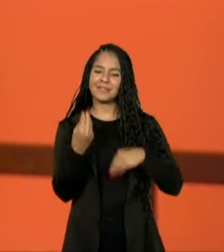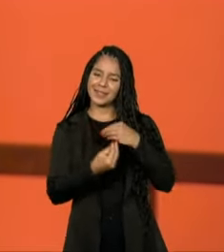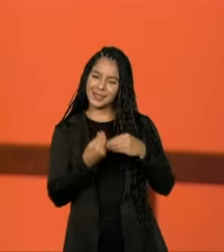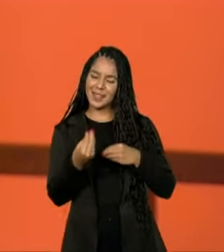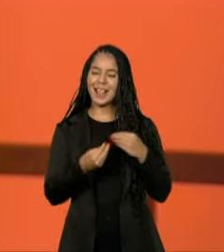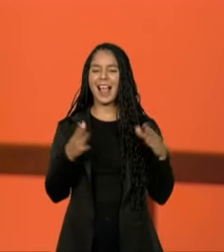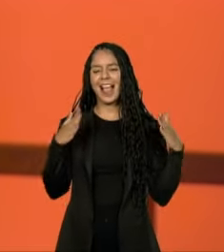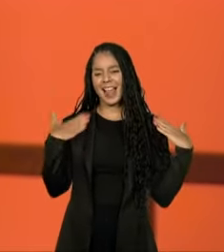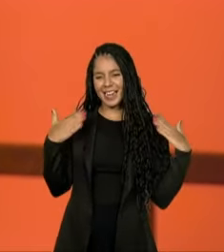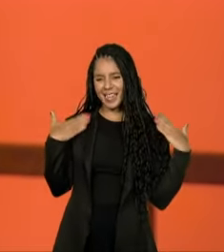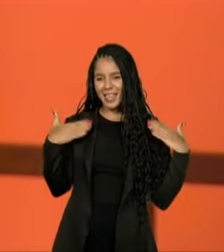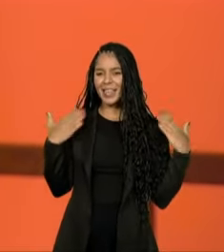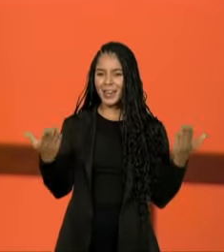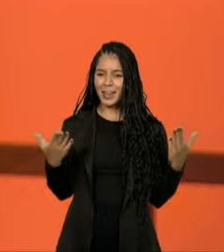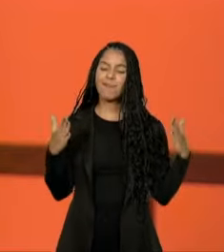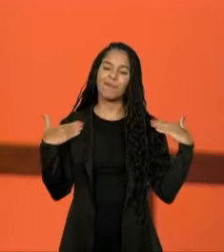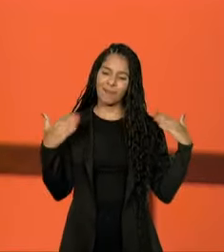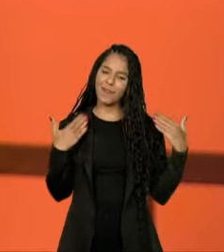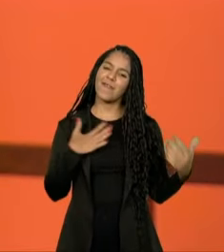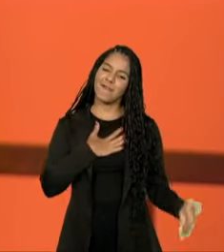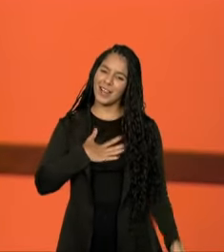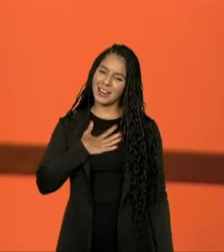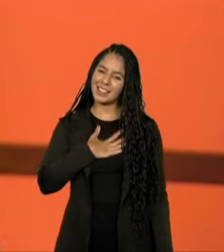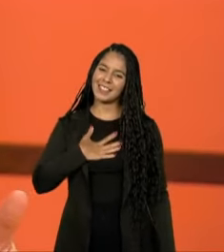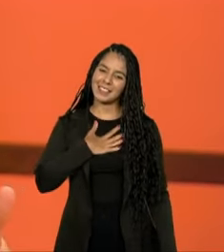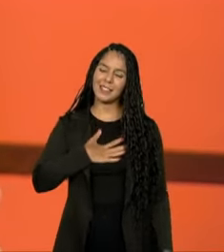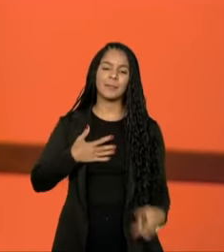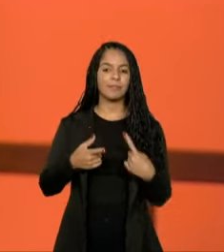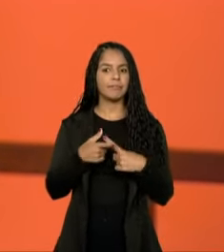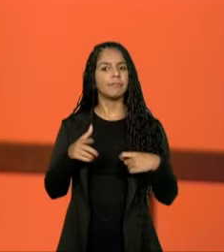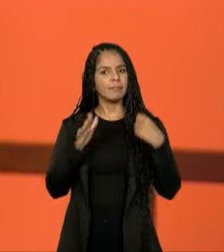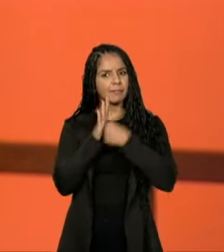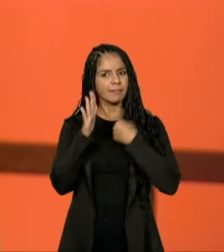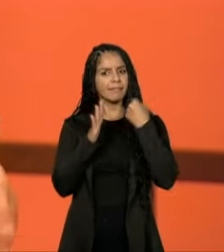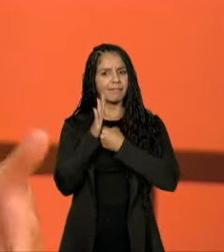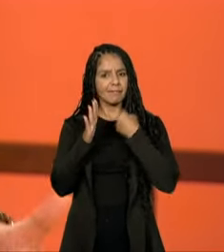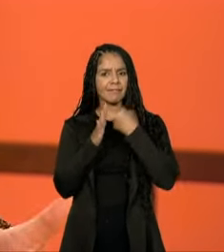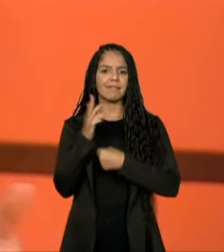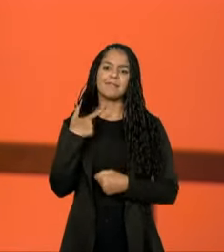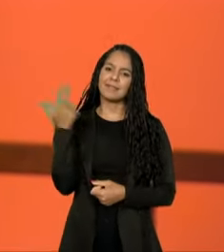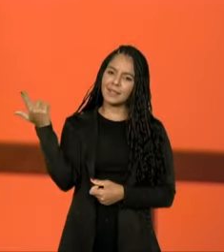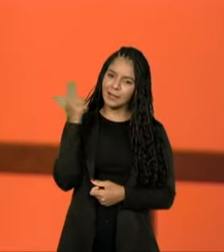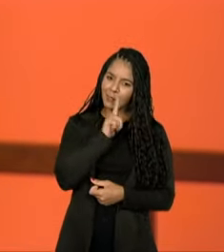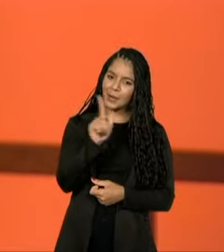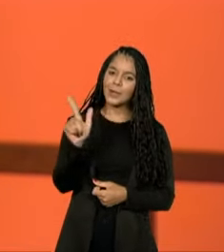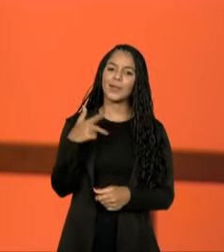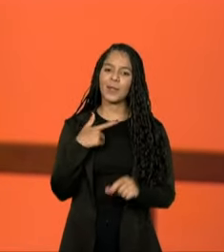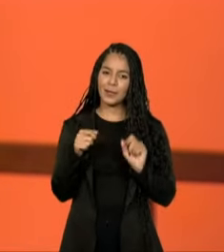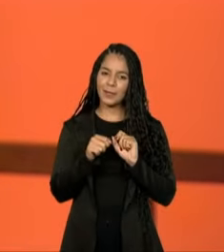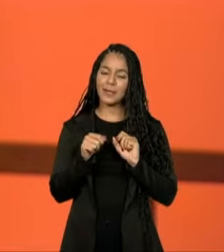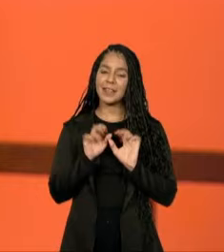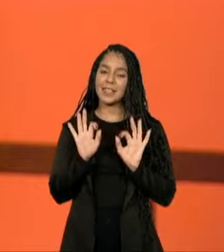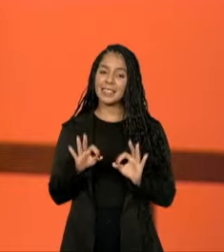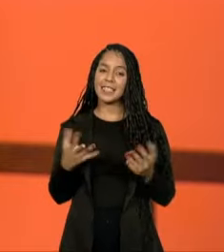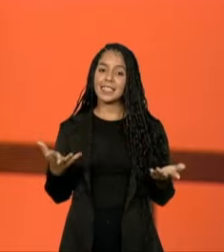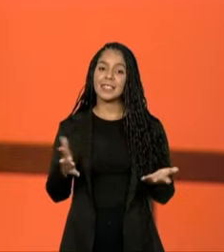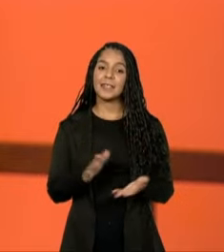alegria, né? Muita, muita alegria, muita felicidade, assim, porque foi uma batalha muito grande pra conseguir chegar, né?